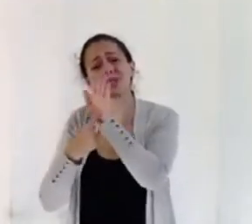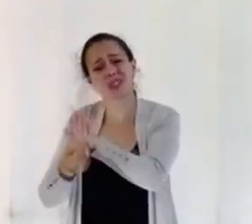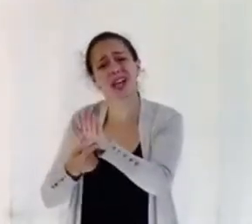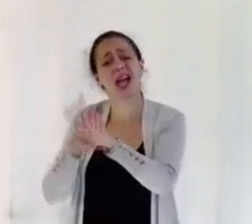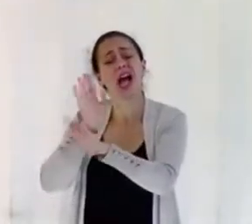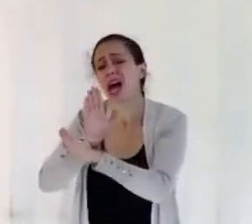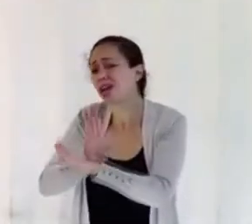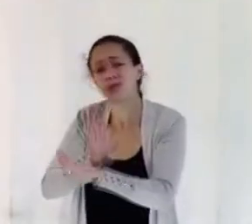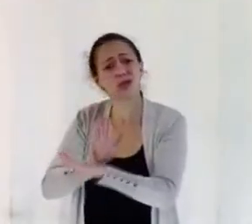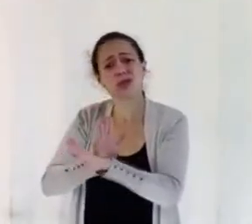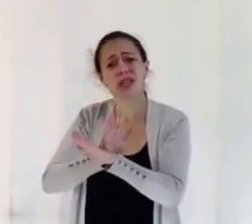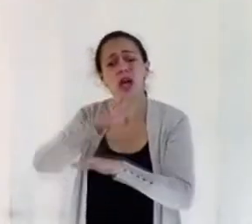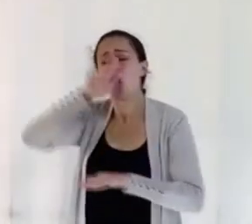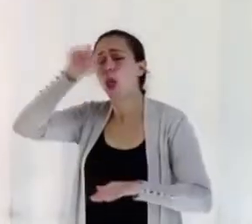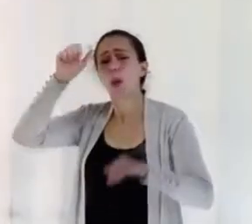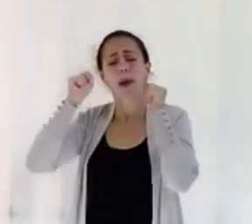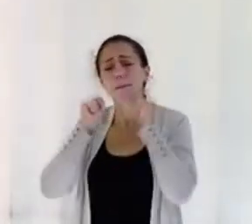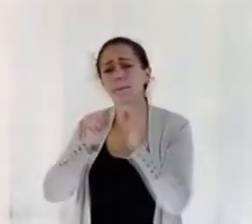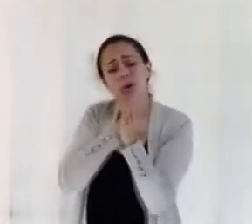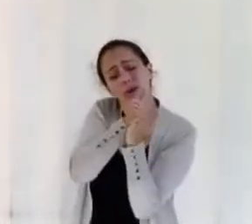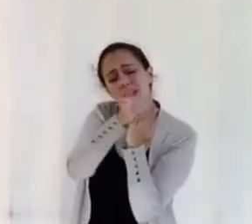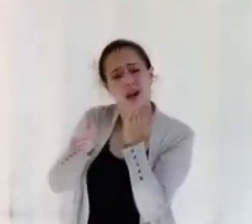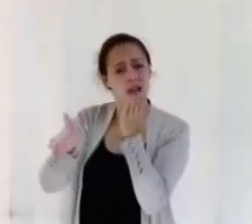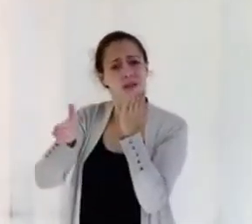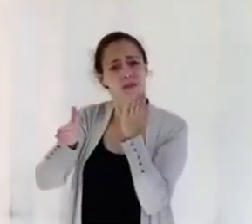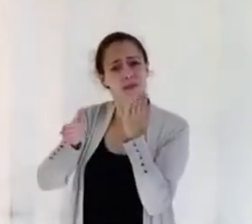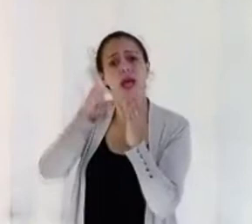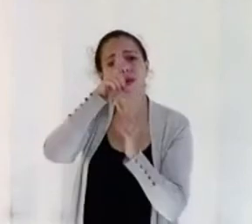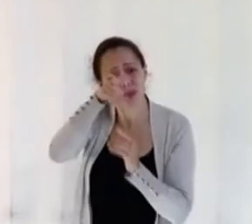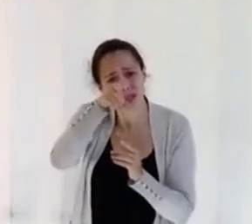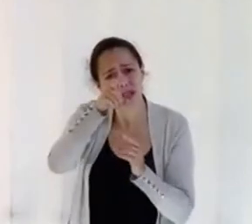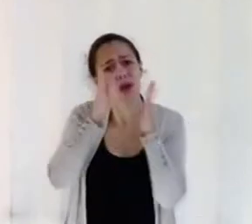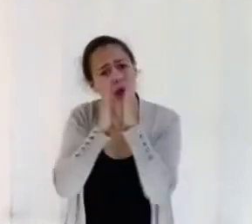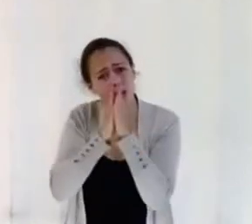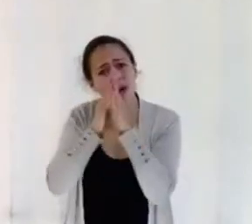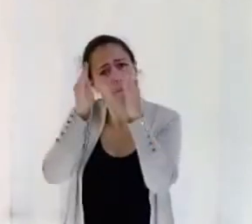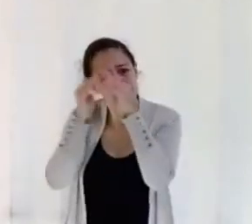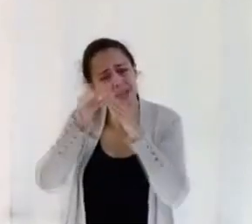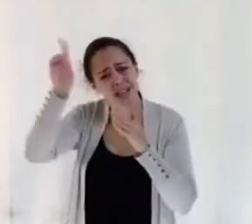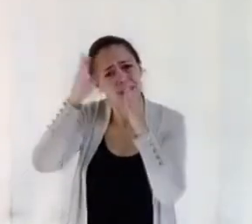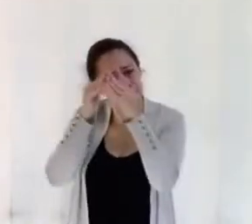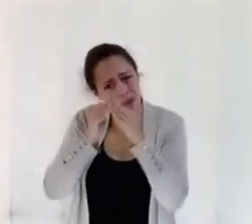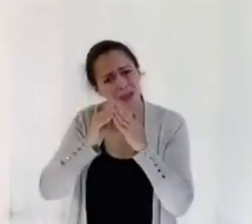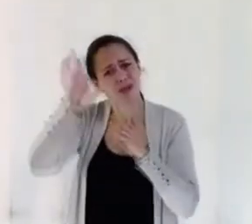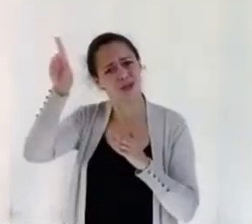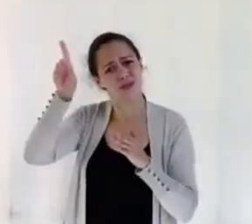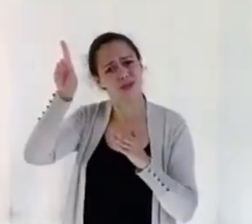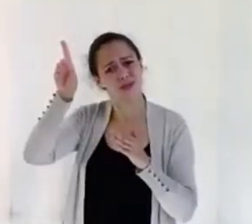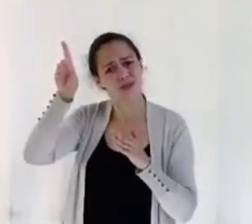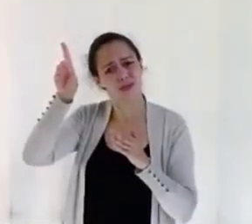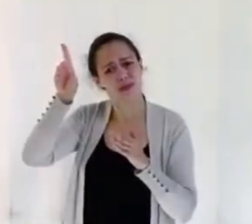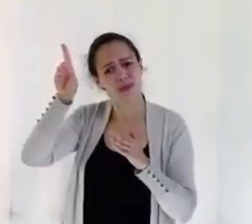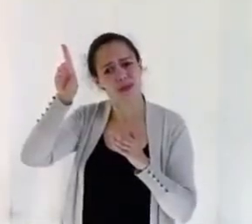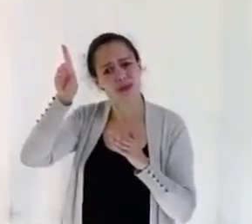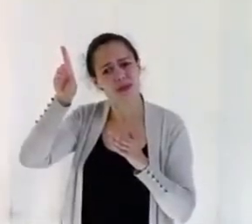com o Evangelho, mas nós estamos sempre prontos a reconhecer, a pedir perdão e a voltar